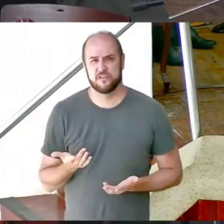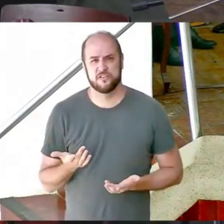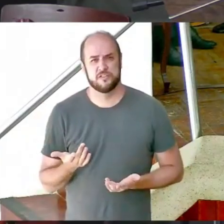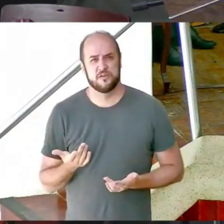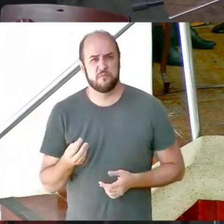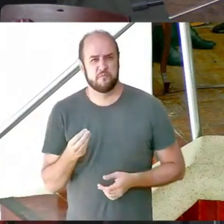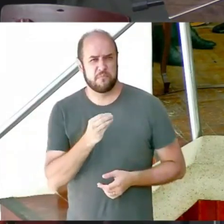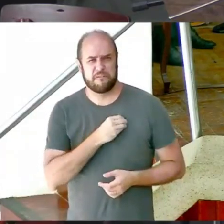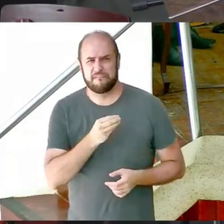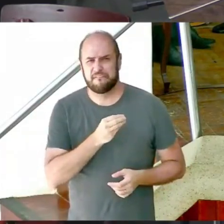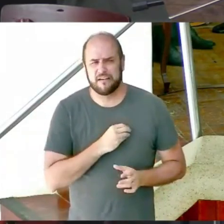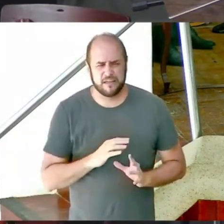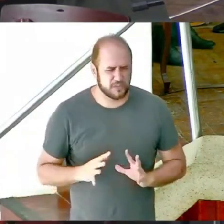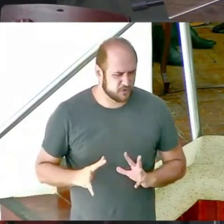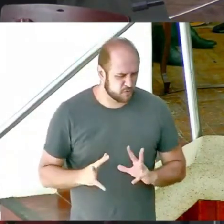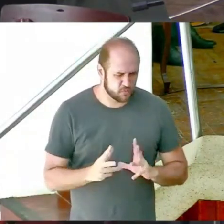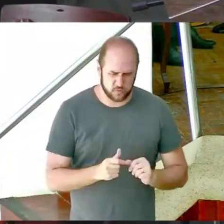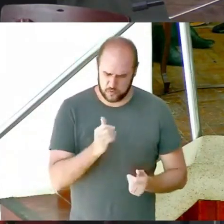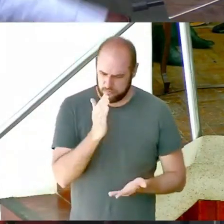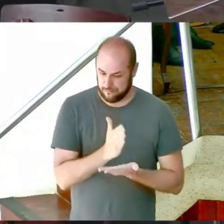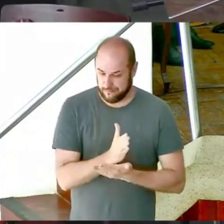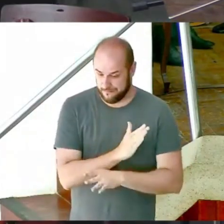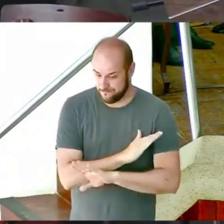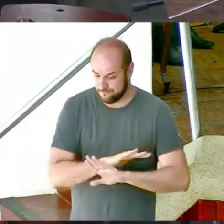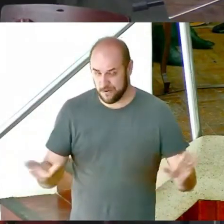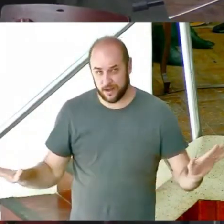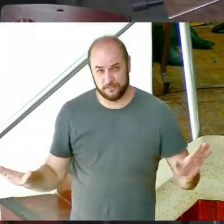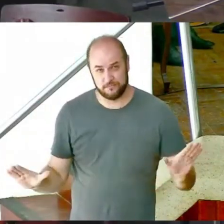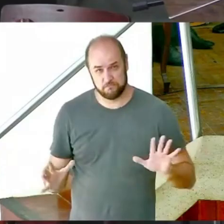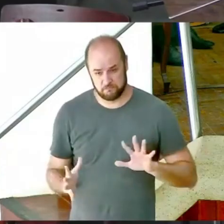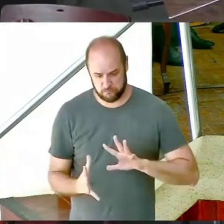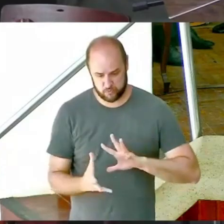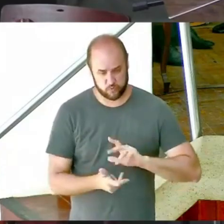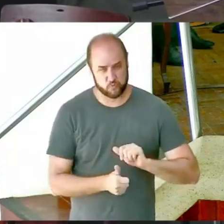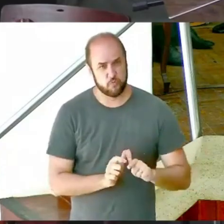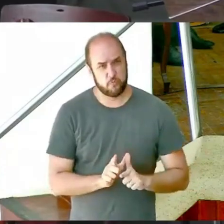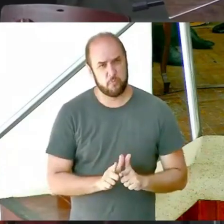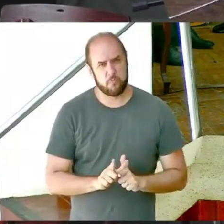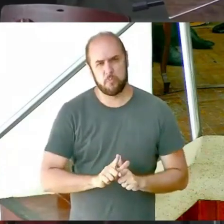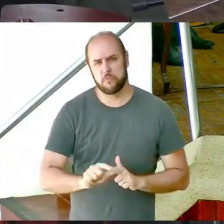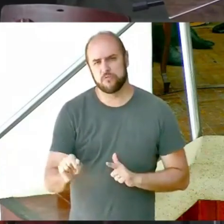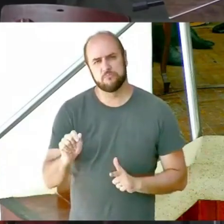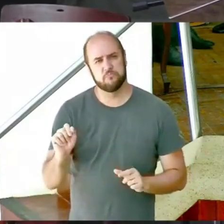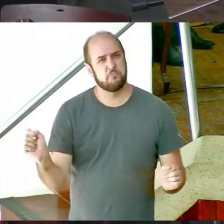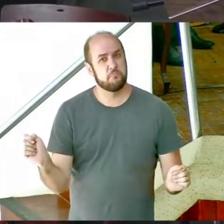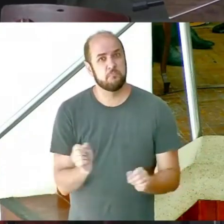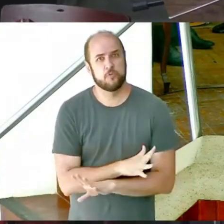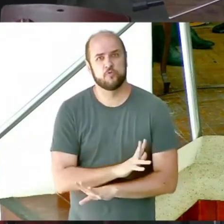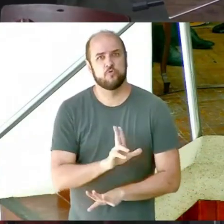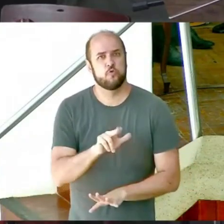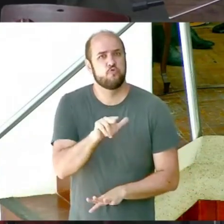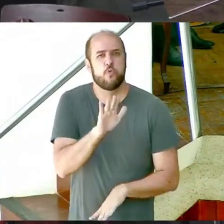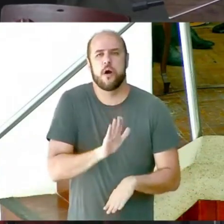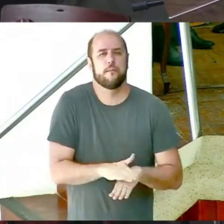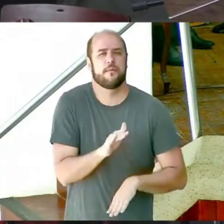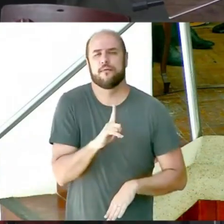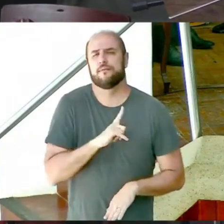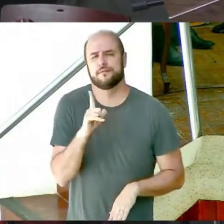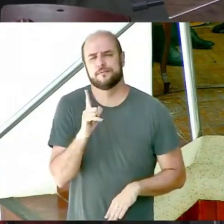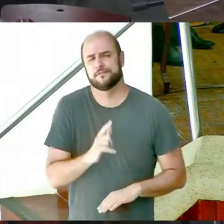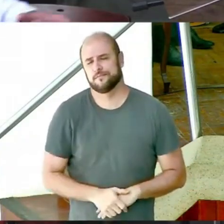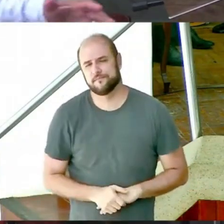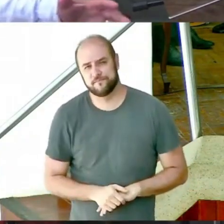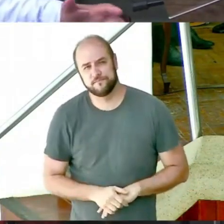pecado será extirpado deste mundo, de uma vez para sempre.